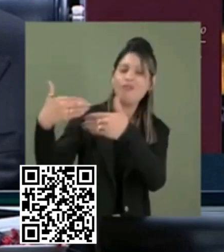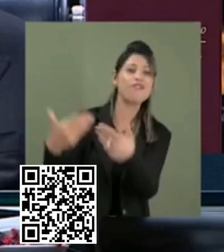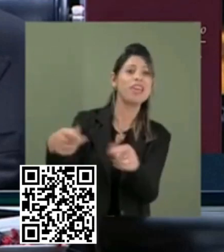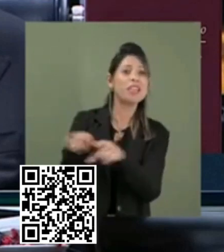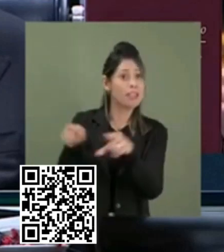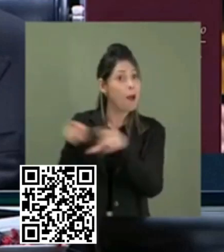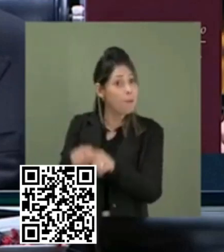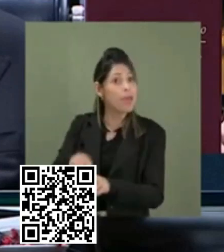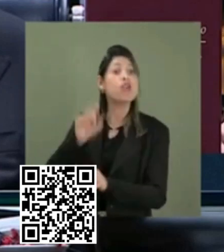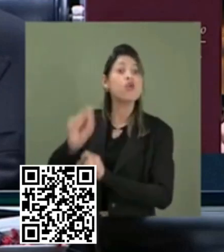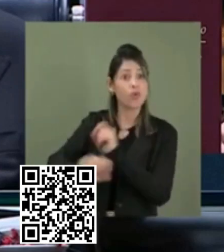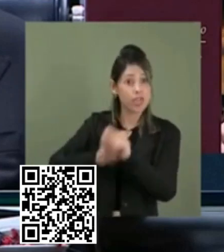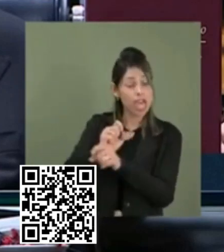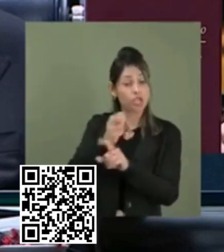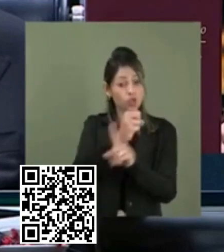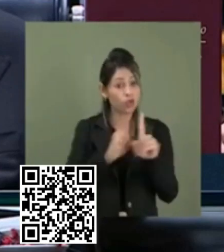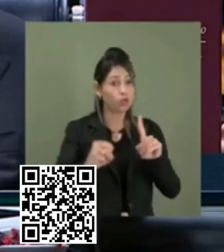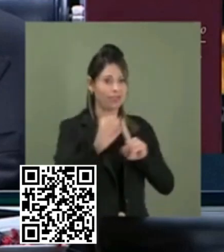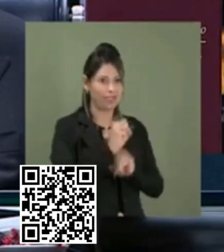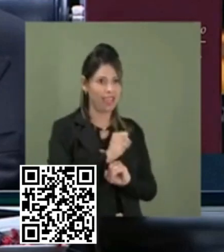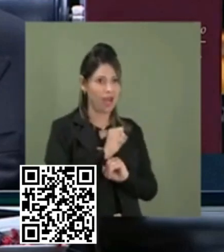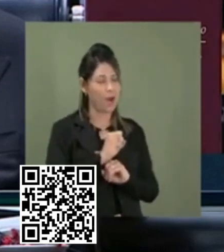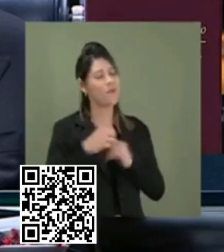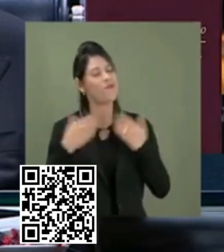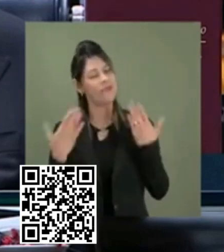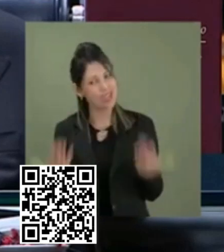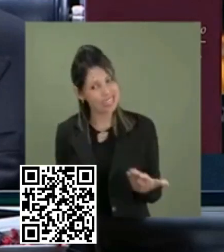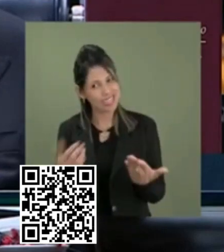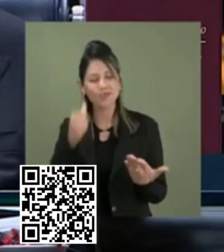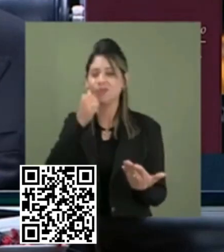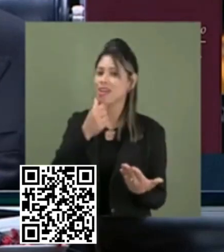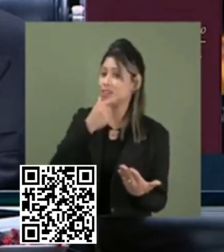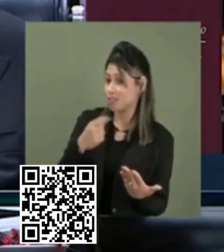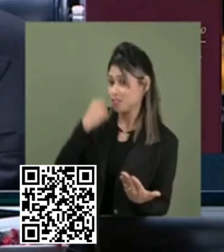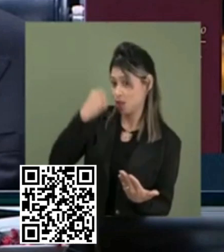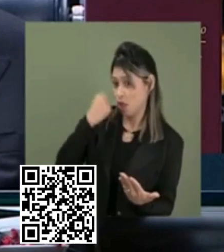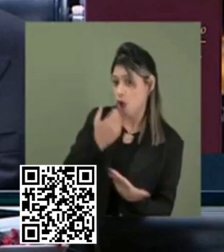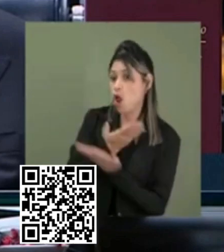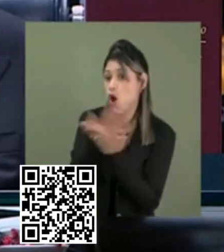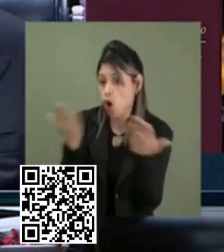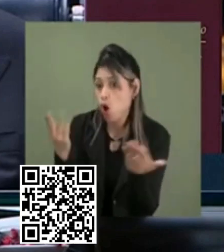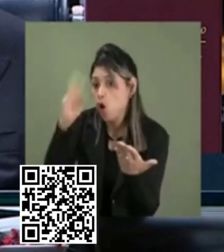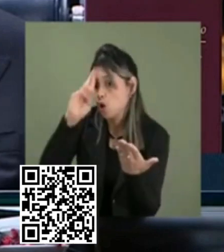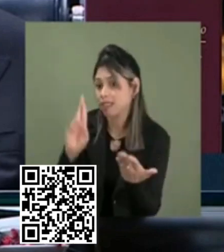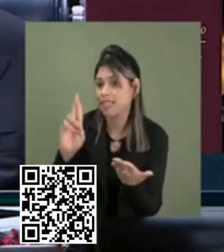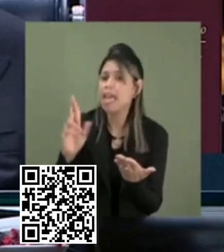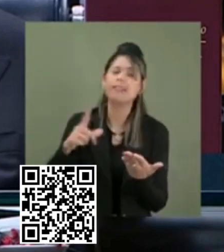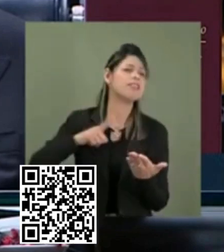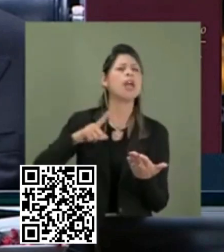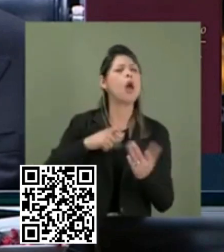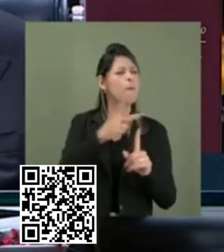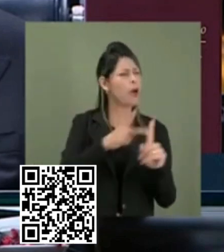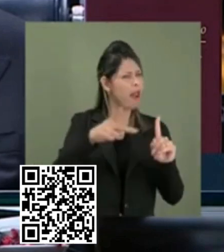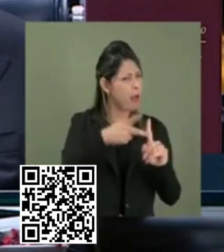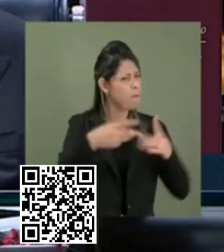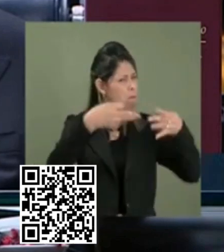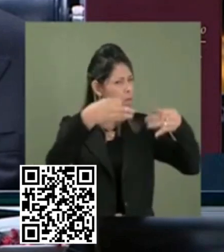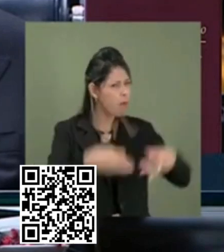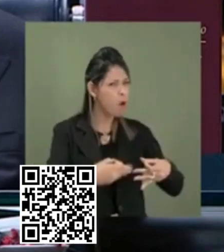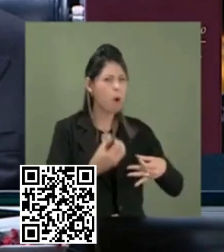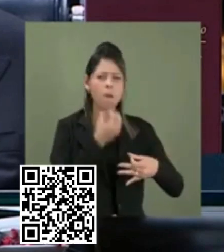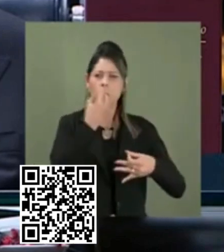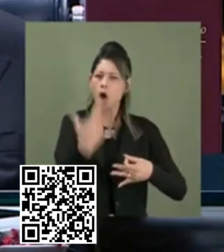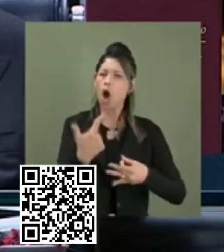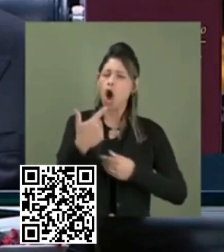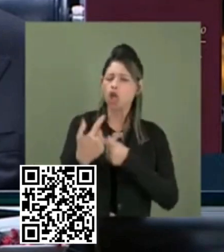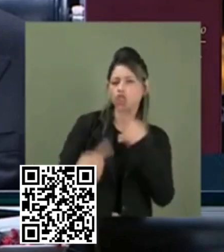e pró-social. Senhoras e senhores, um parlamento moderno, eficiente, em permanente